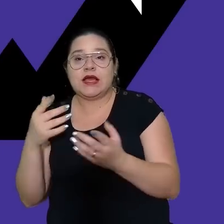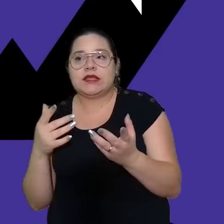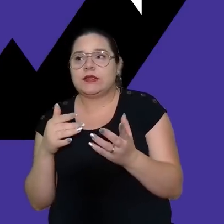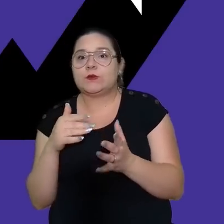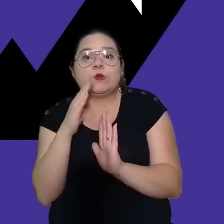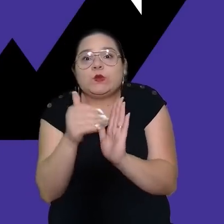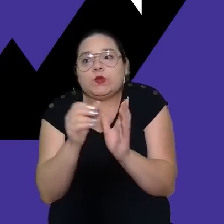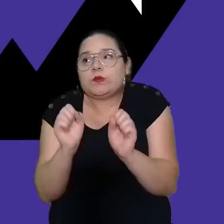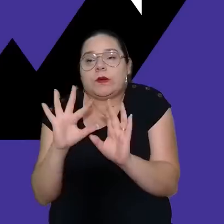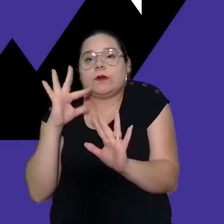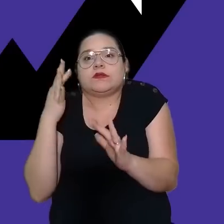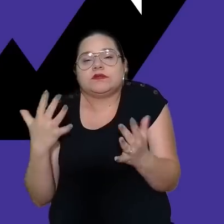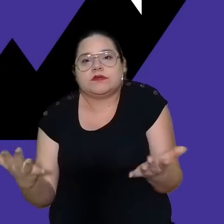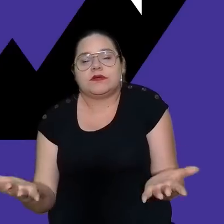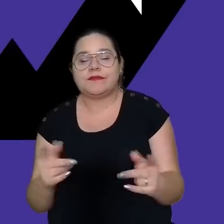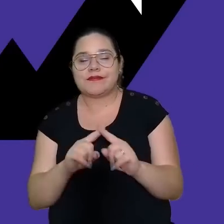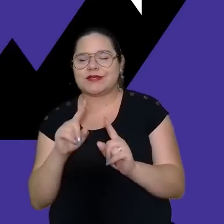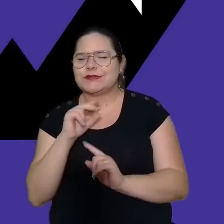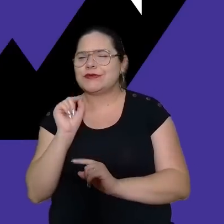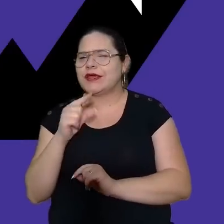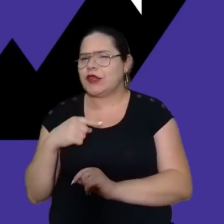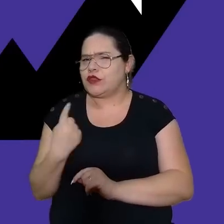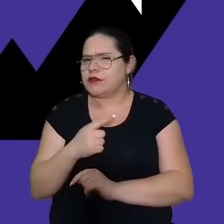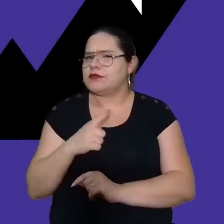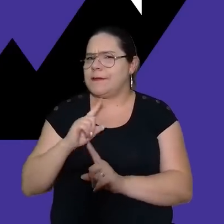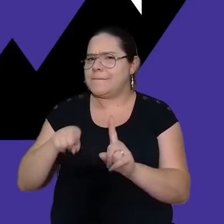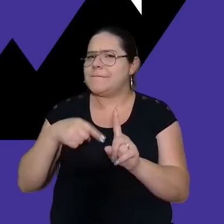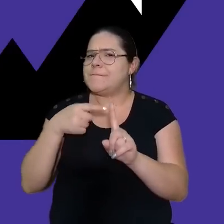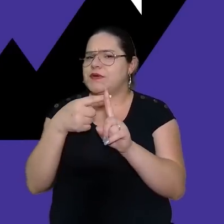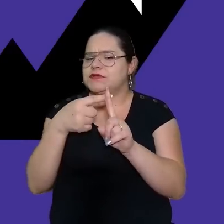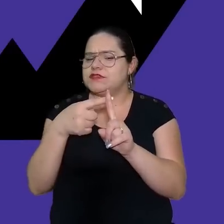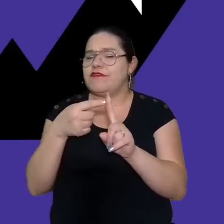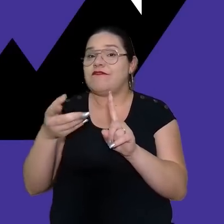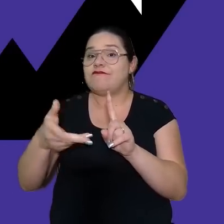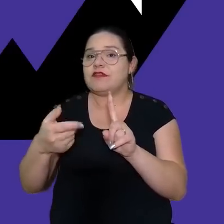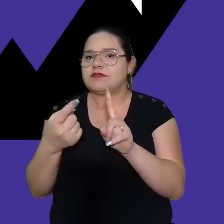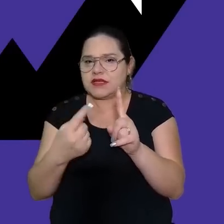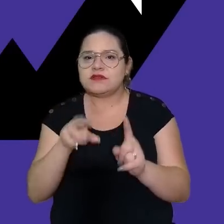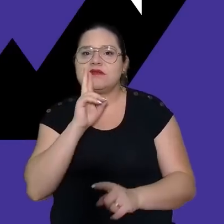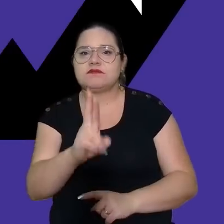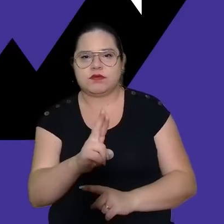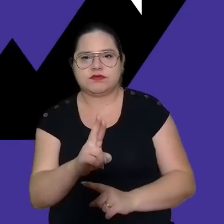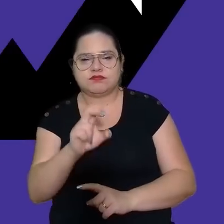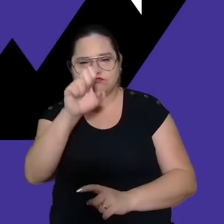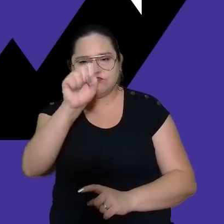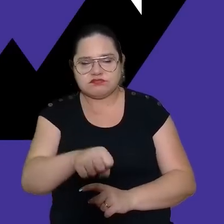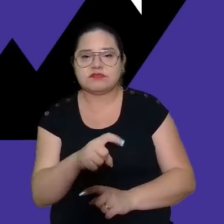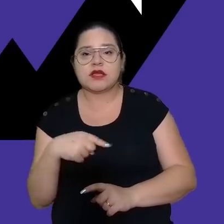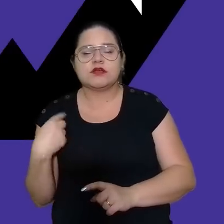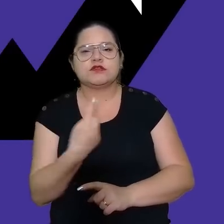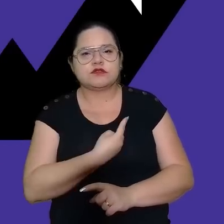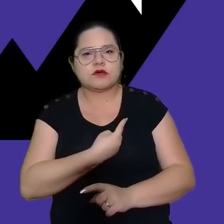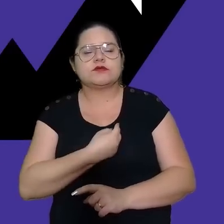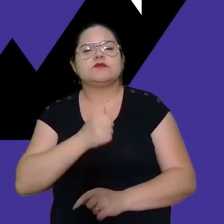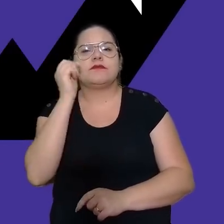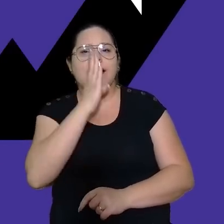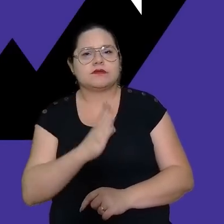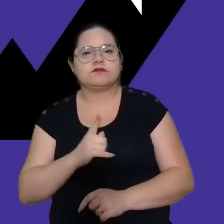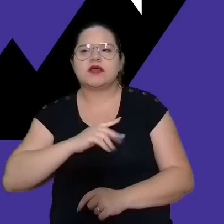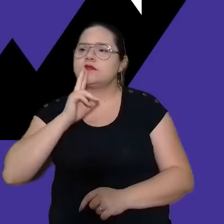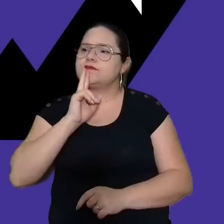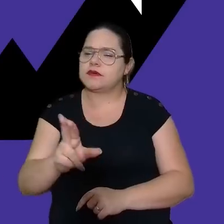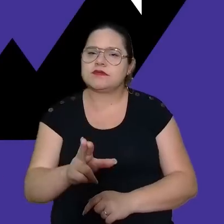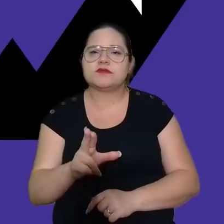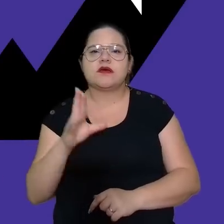só que o que nós temos de positivo é a velocidade de reação. Nós somos muito rápidos, nós nos adaptamos